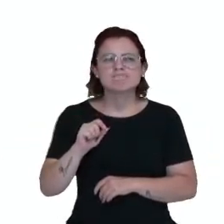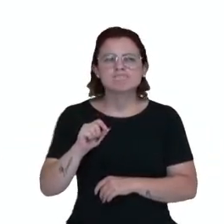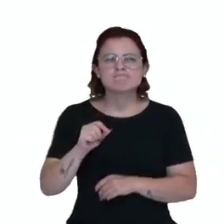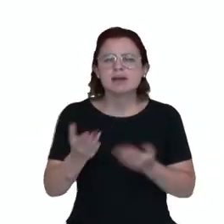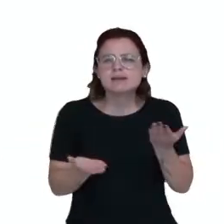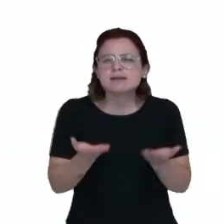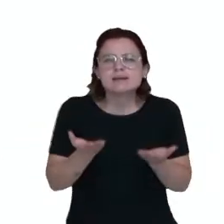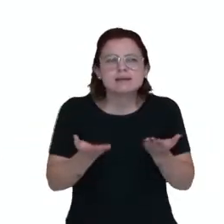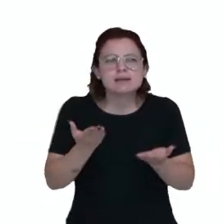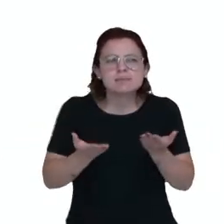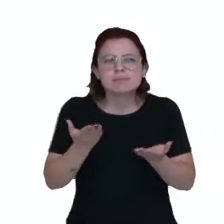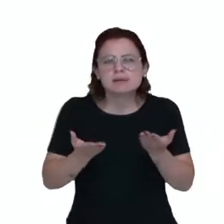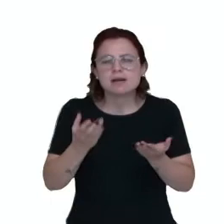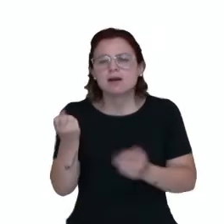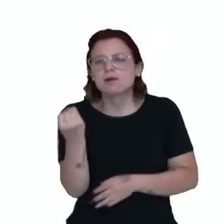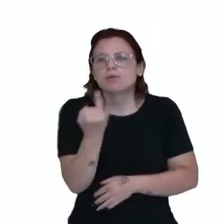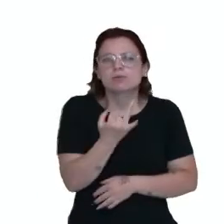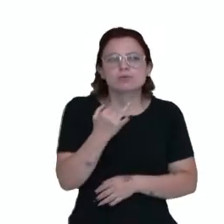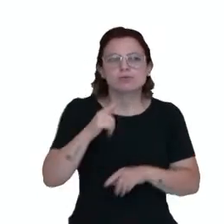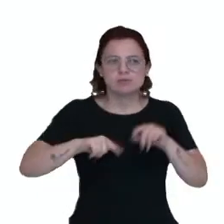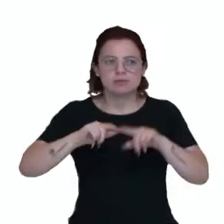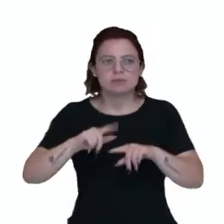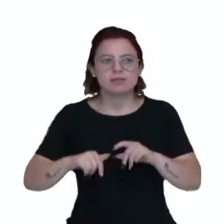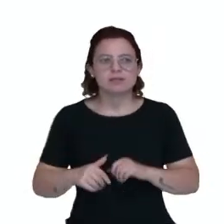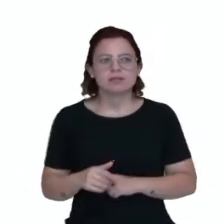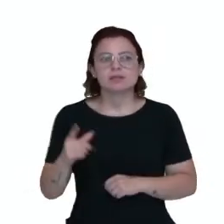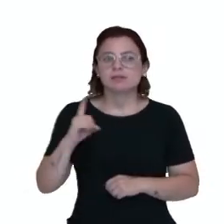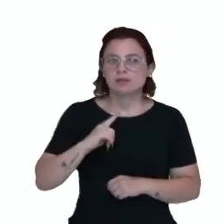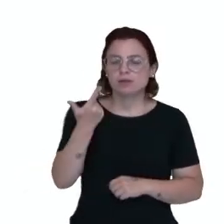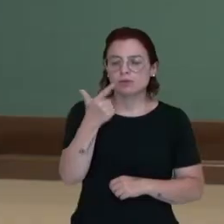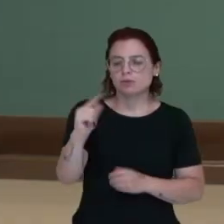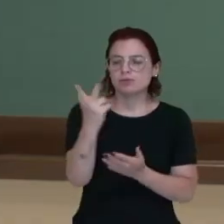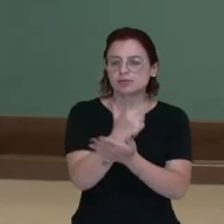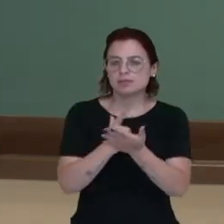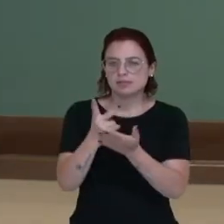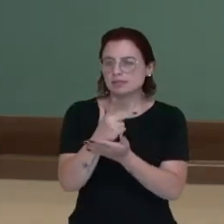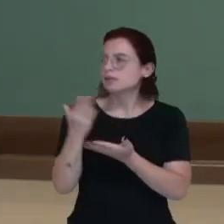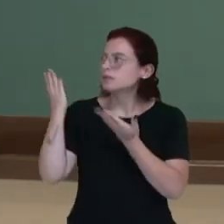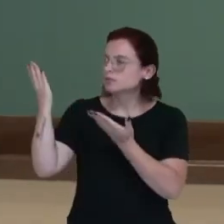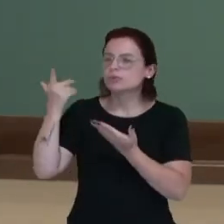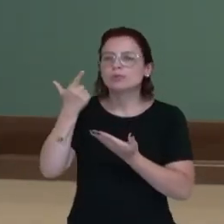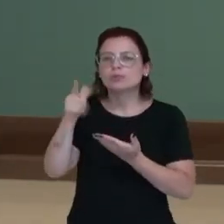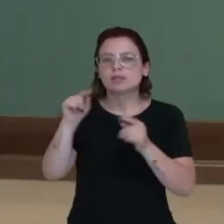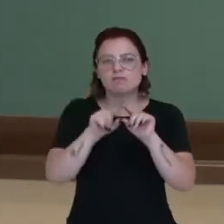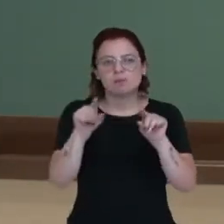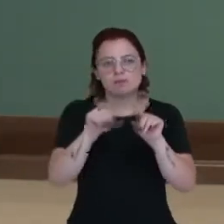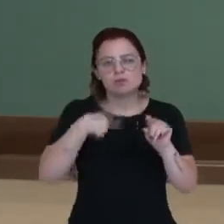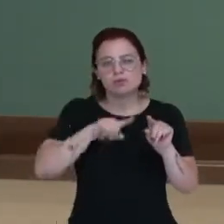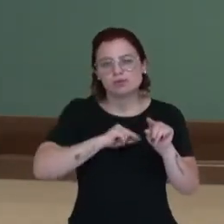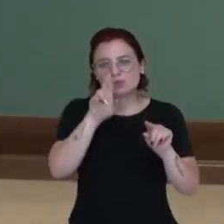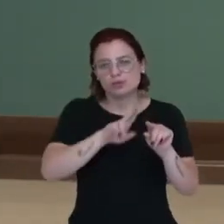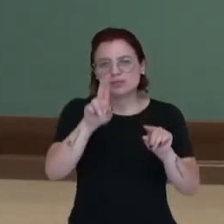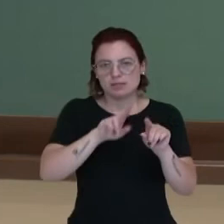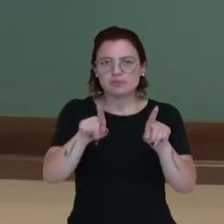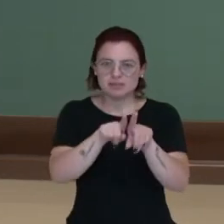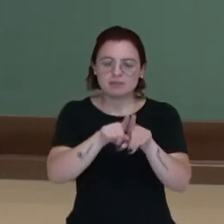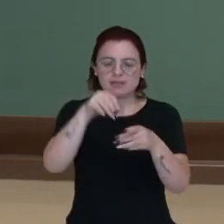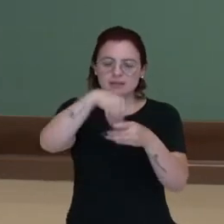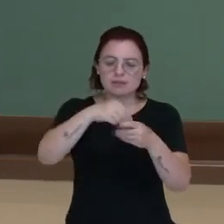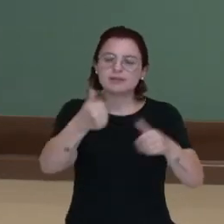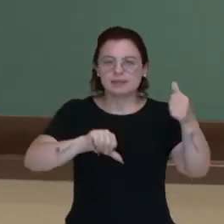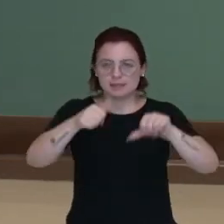também denominado como eteno. Aqui também é outra representação dele, a outra fórmula desta substância,